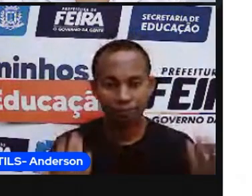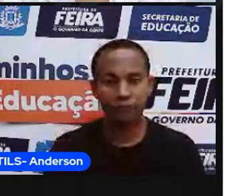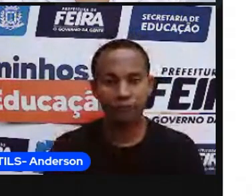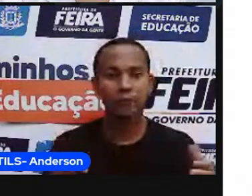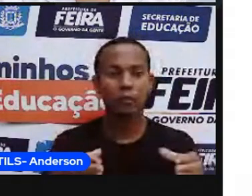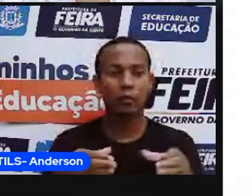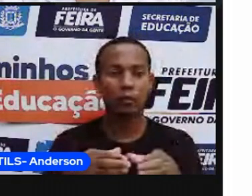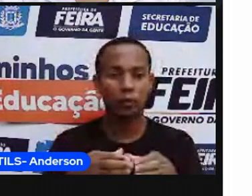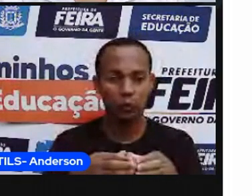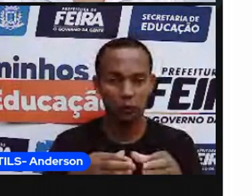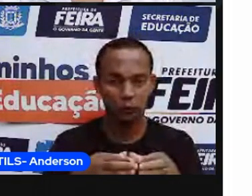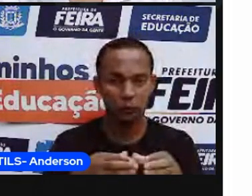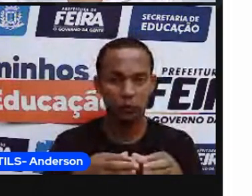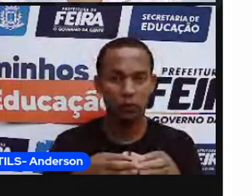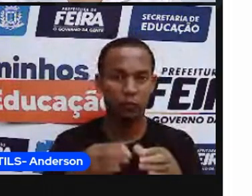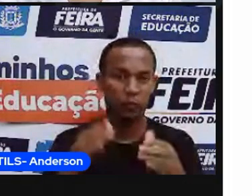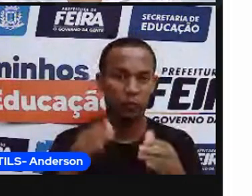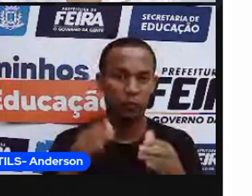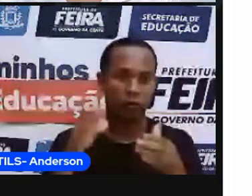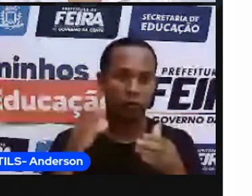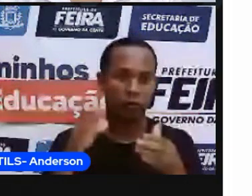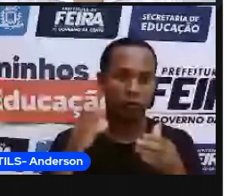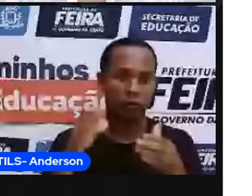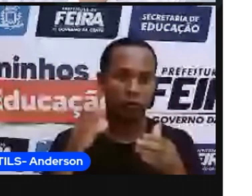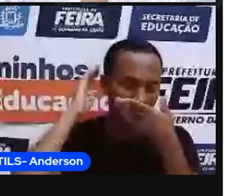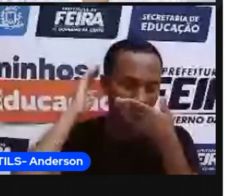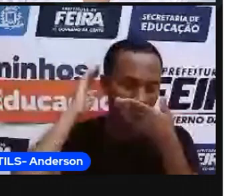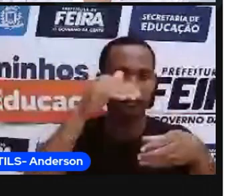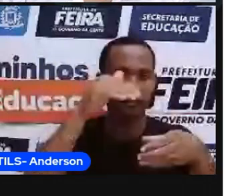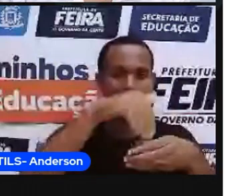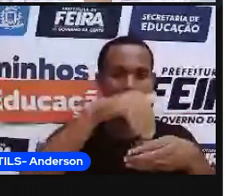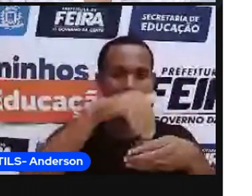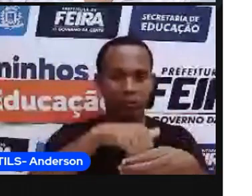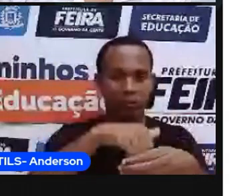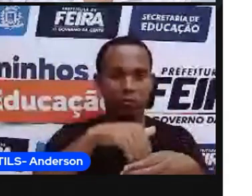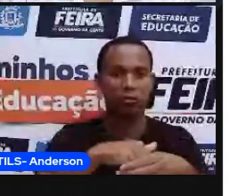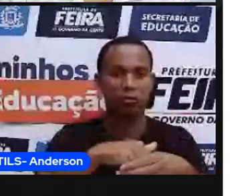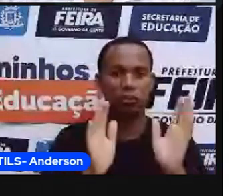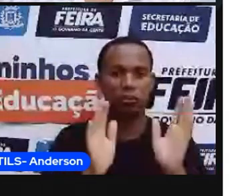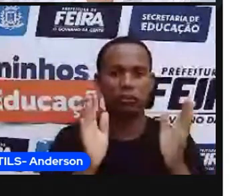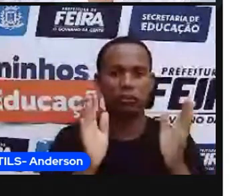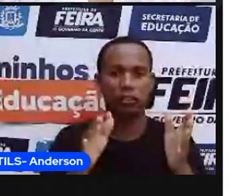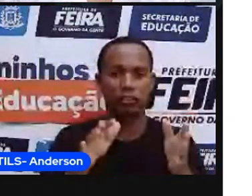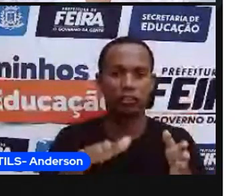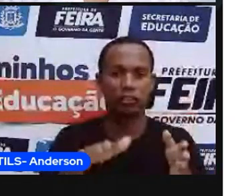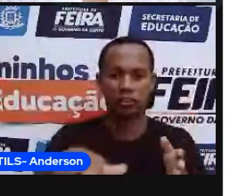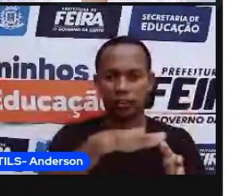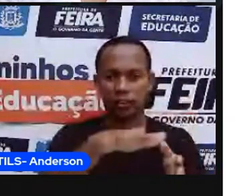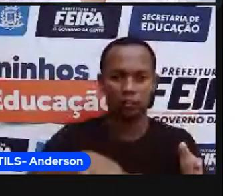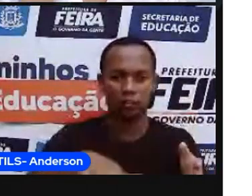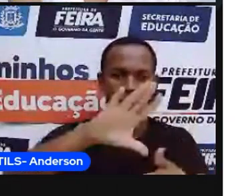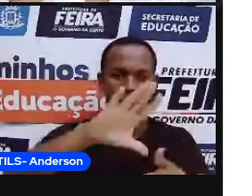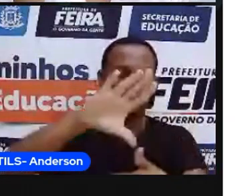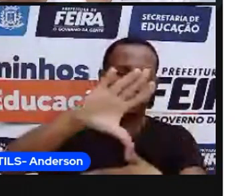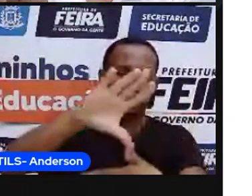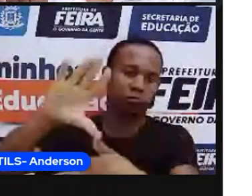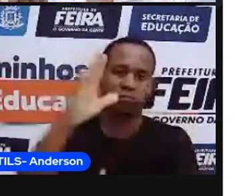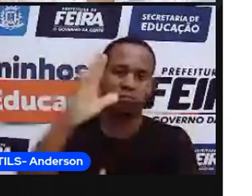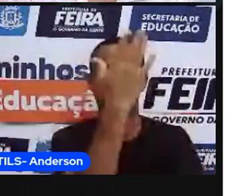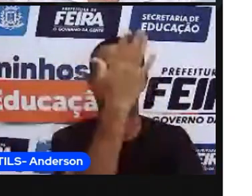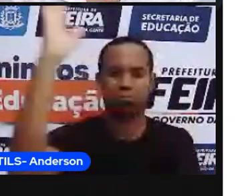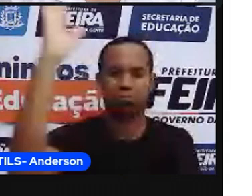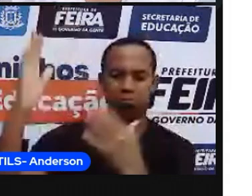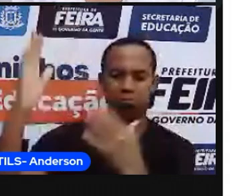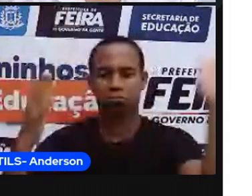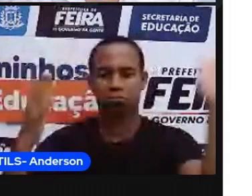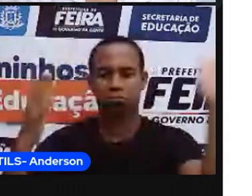povos que habitam, né, e que habitaram a região amazônica, né, por exemplo, é um exemplo que a Pro está